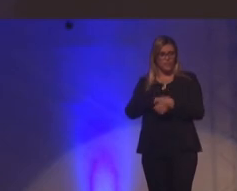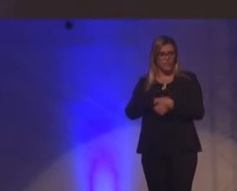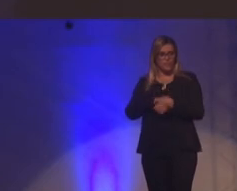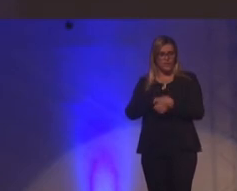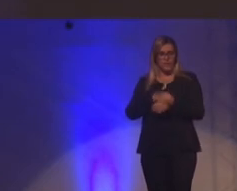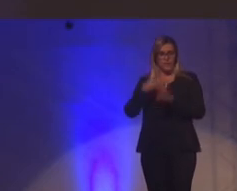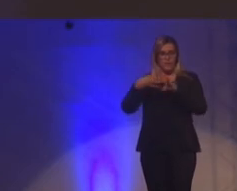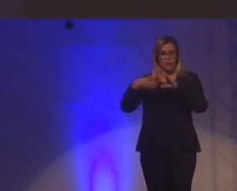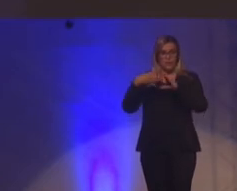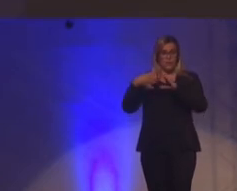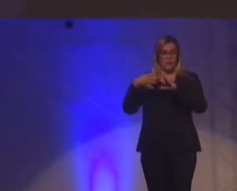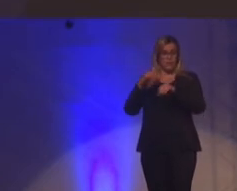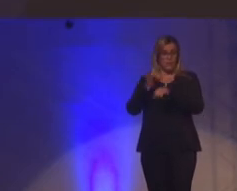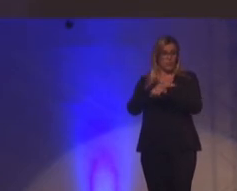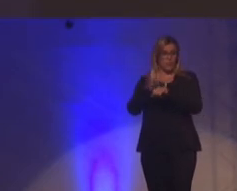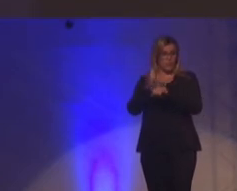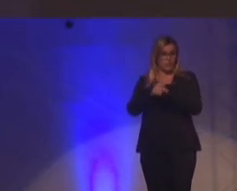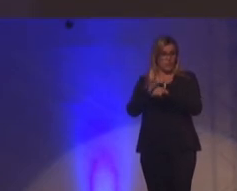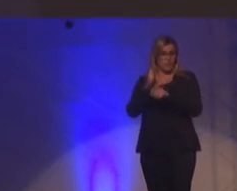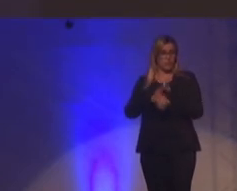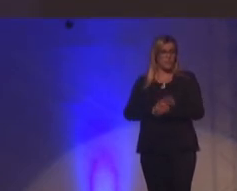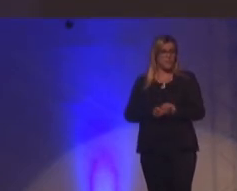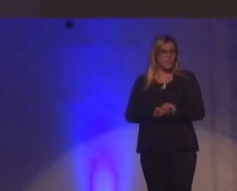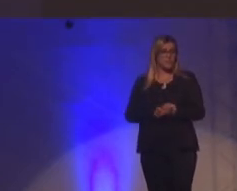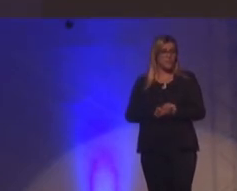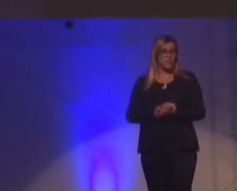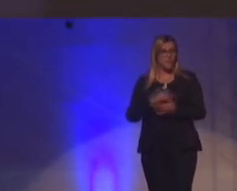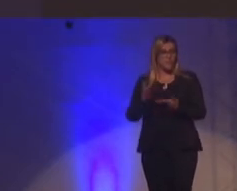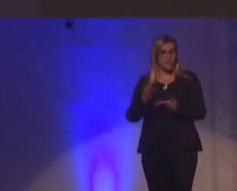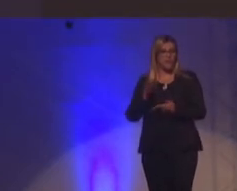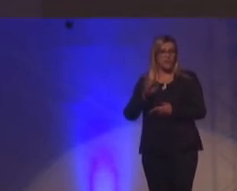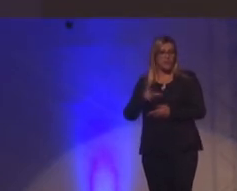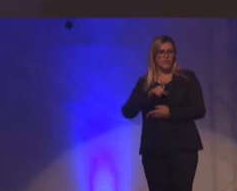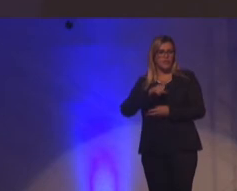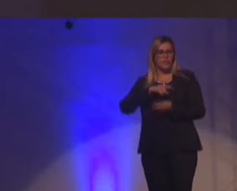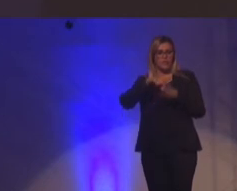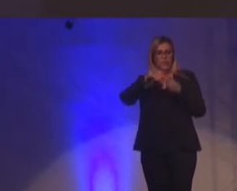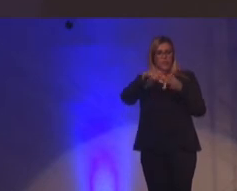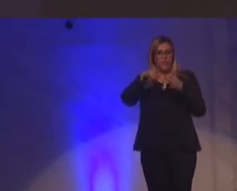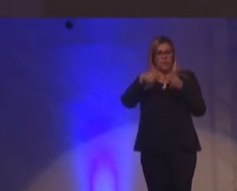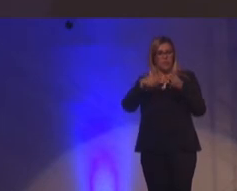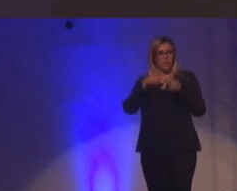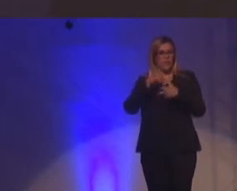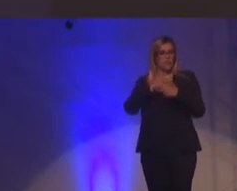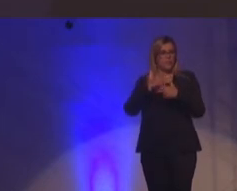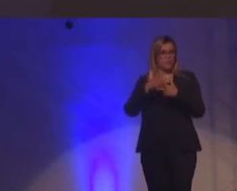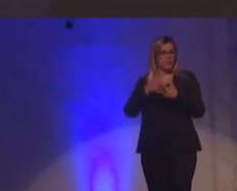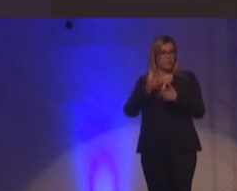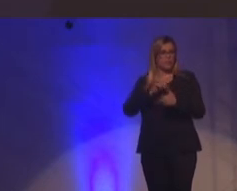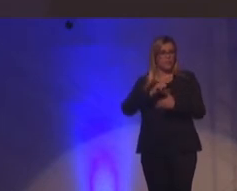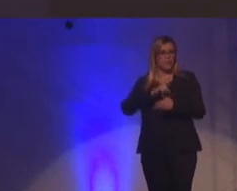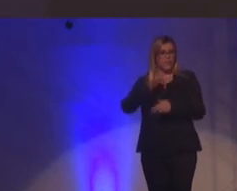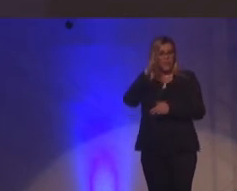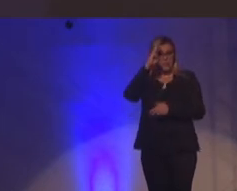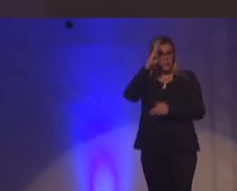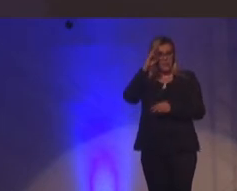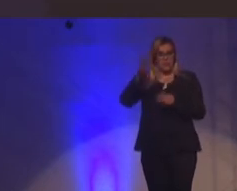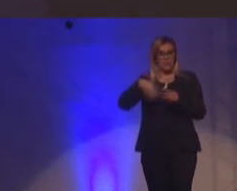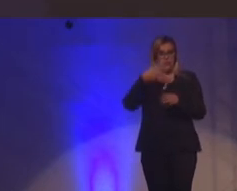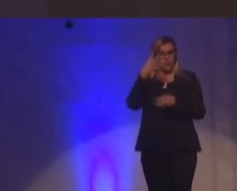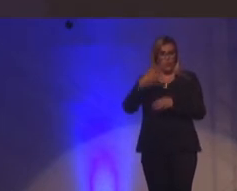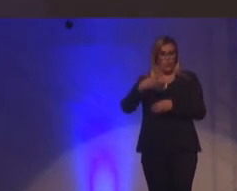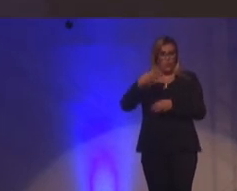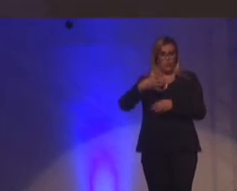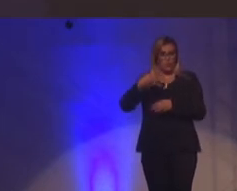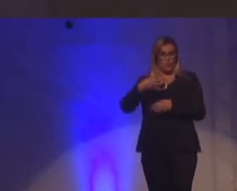TV Crefito 4, no YouTube. Tá? Então já saíram 3 episódios, terça-feira próxima sai o 4º